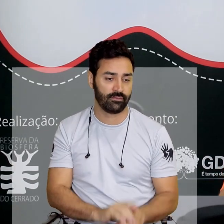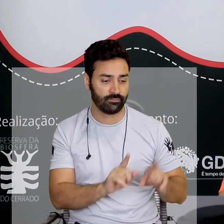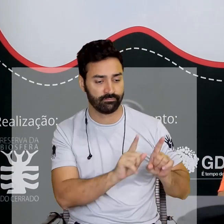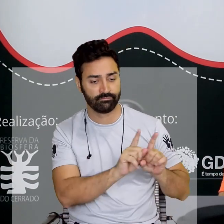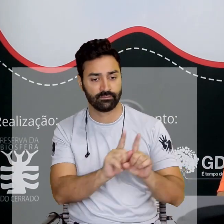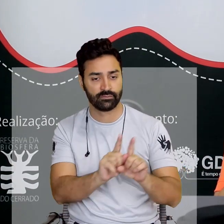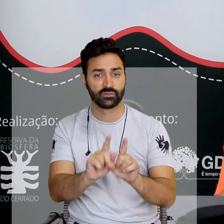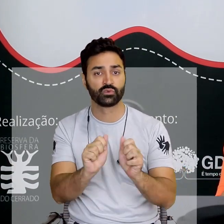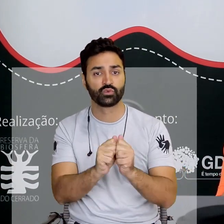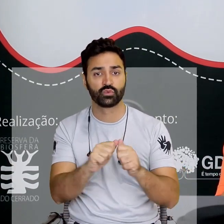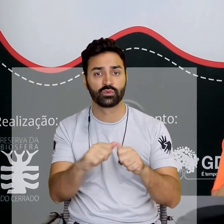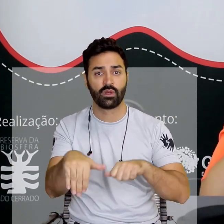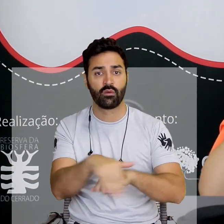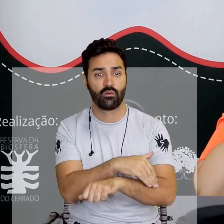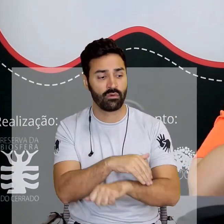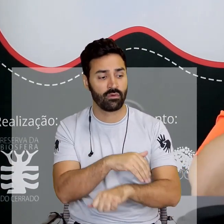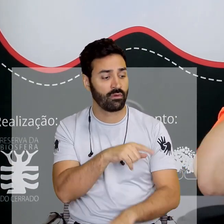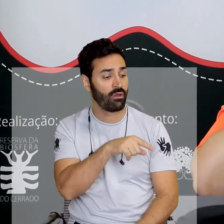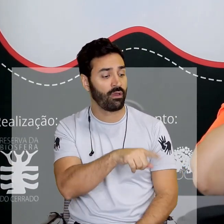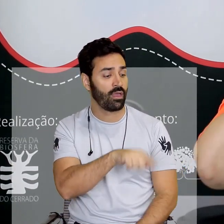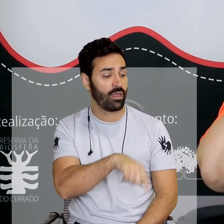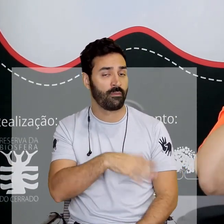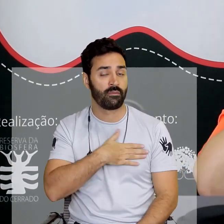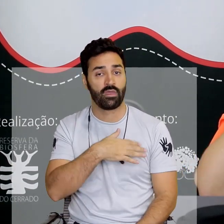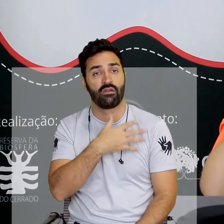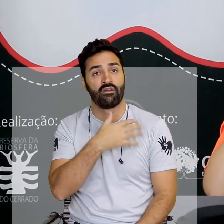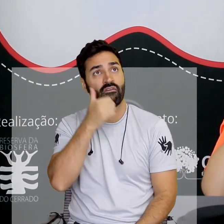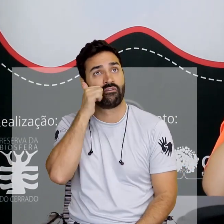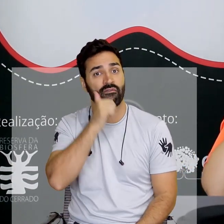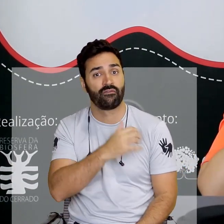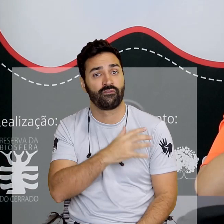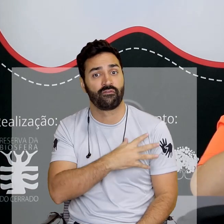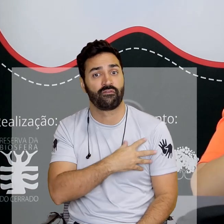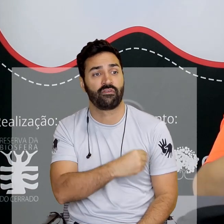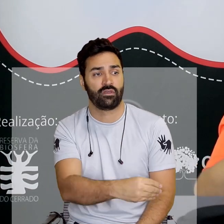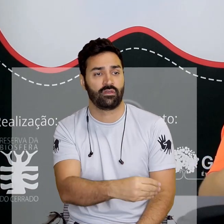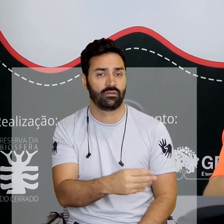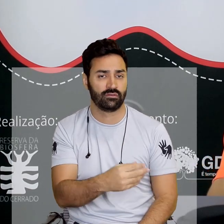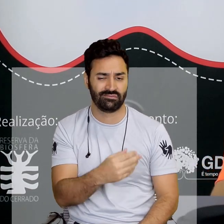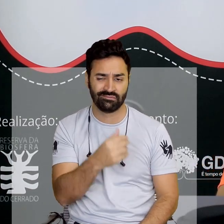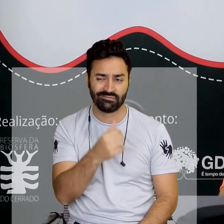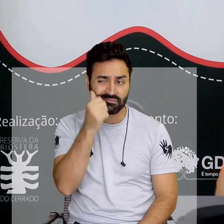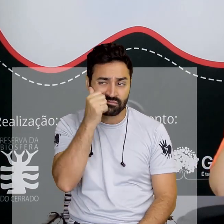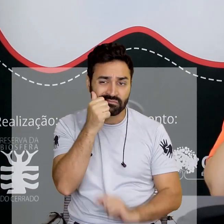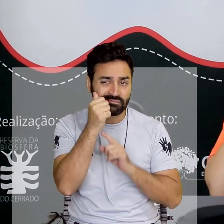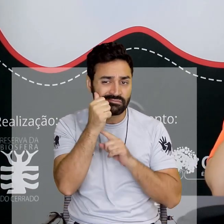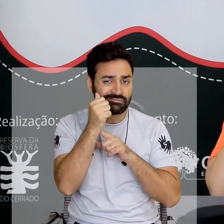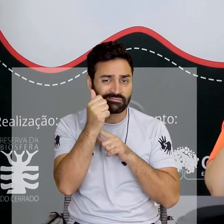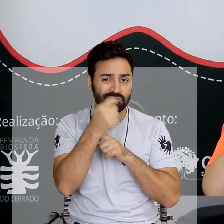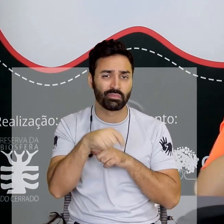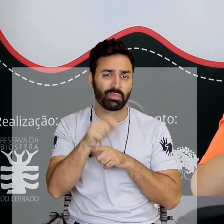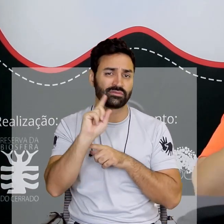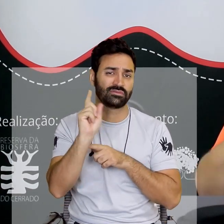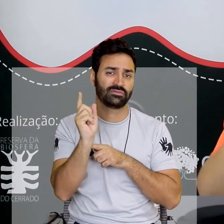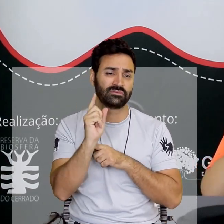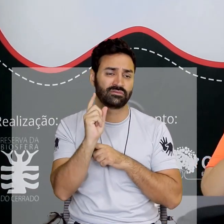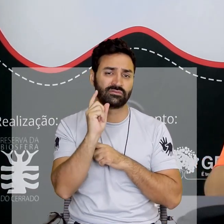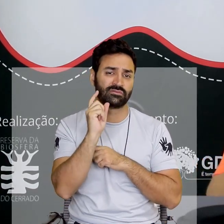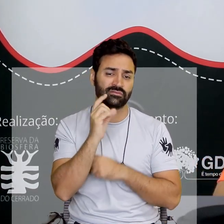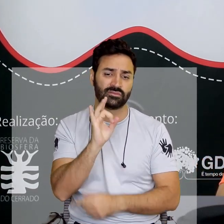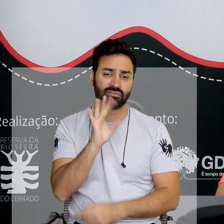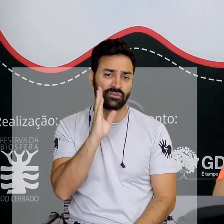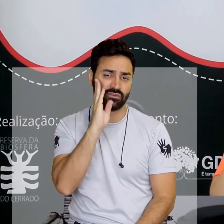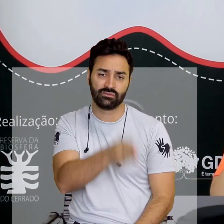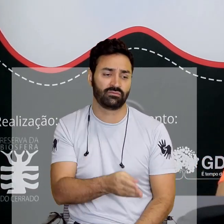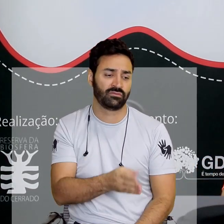rua, encontro alguém. Eu falo assim, essa daqui é minha filha. Desculpa, minha filha. Eu não preciso fazer eu posso fazer só o sinal